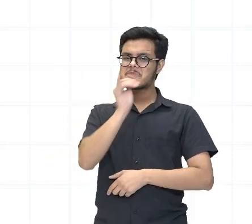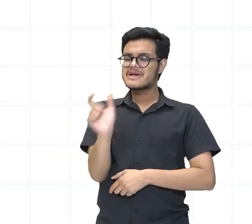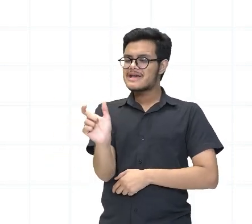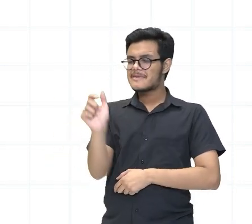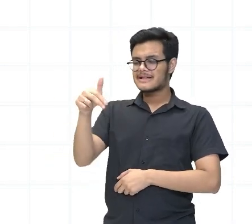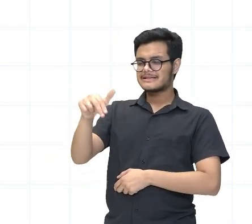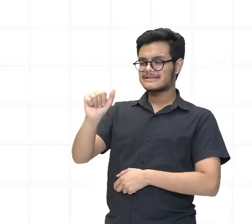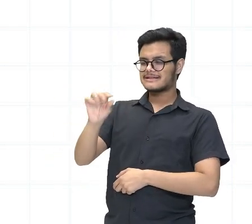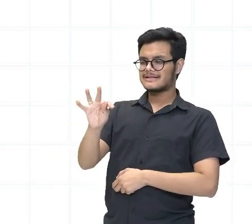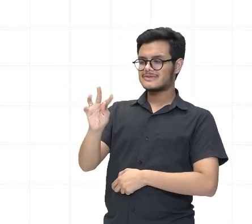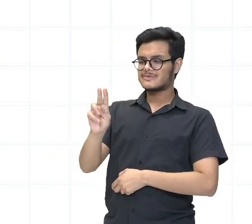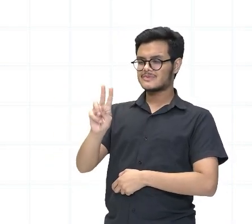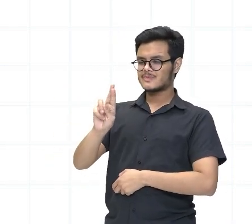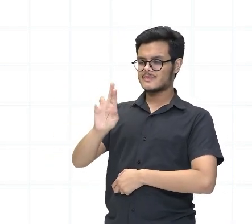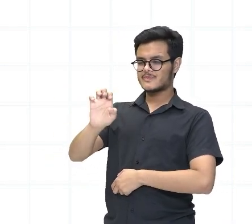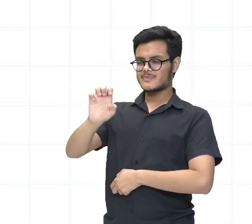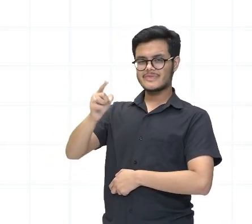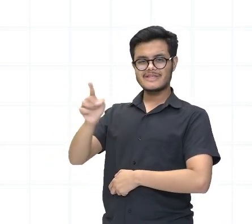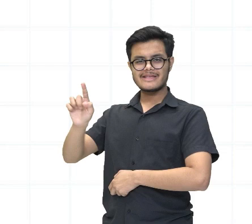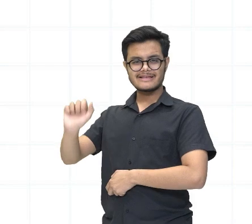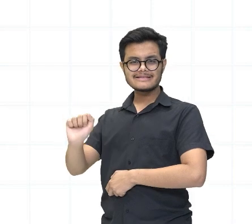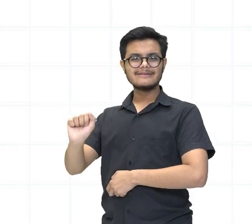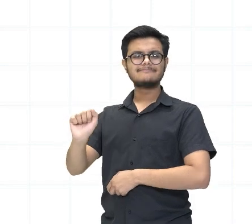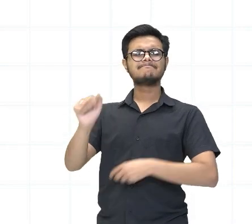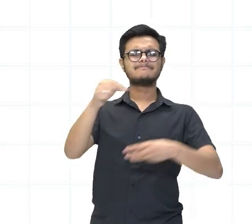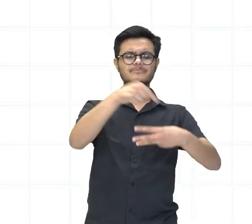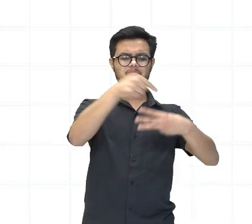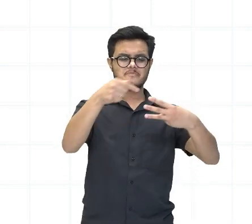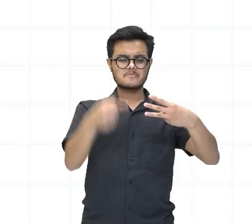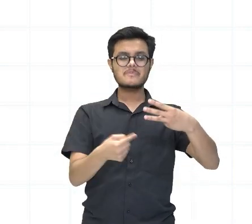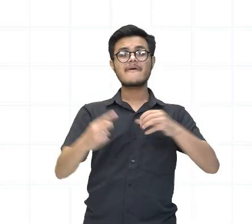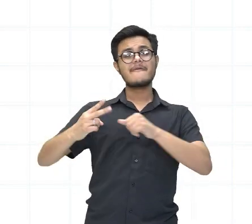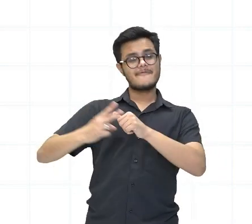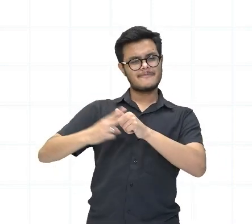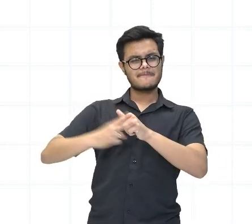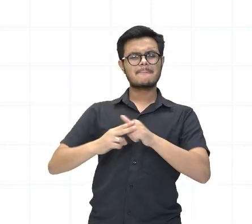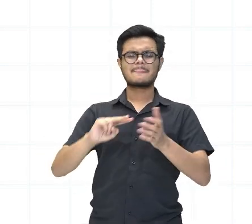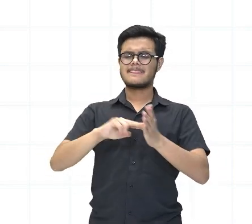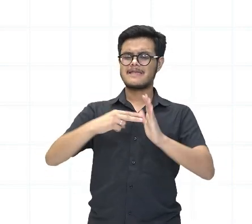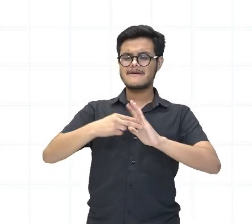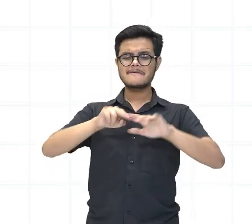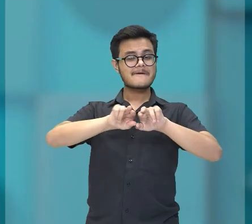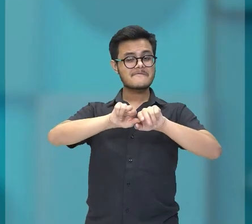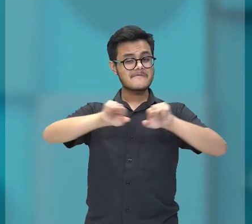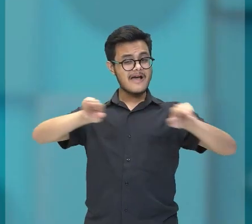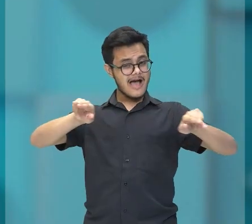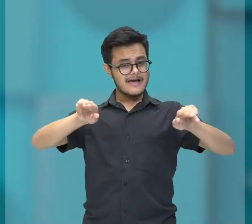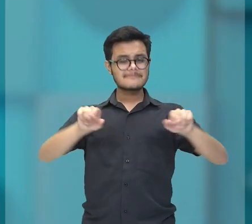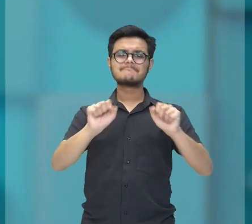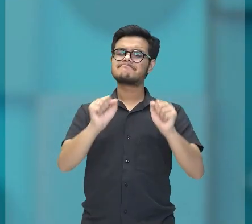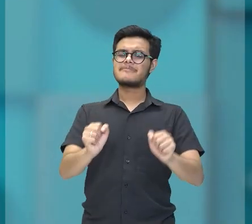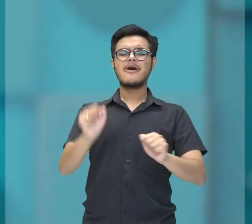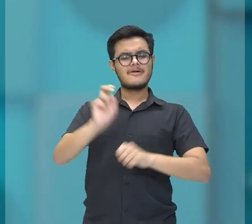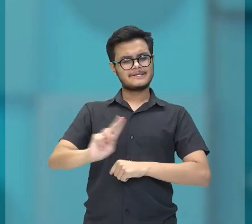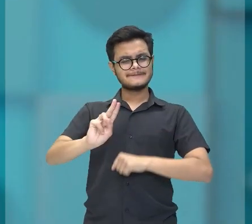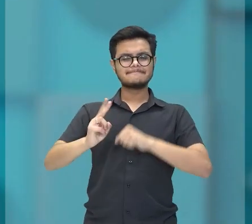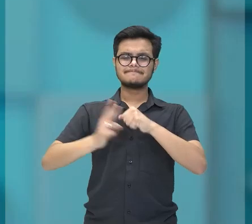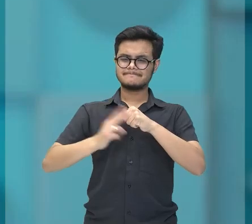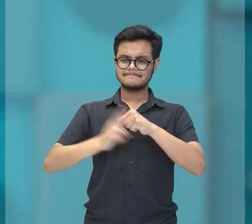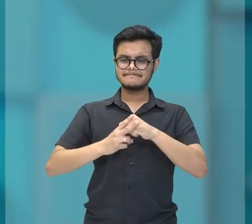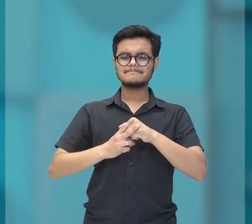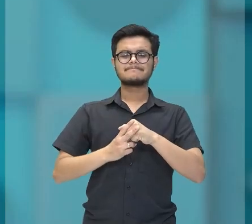percebam quantas camadas de significação a classe gramatical dos verbos pode trazer,